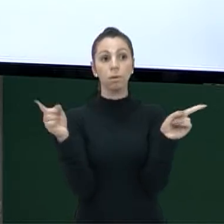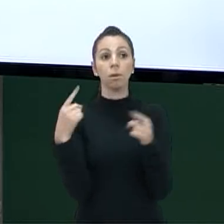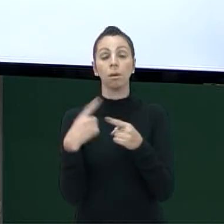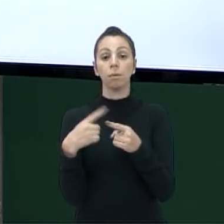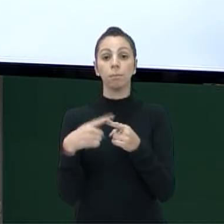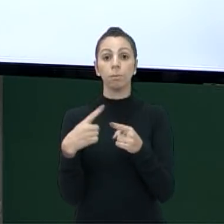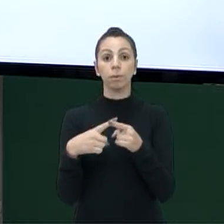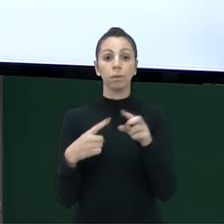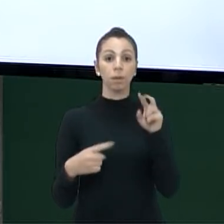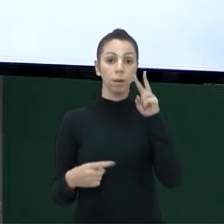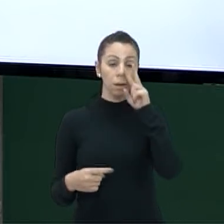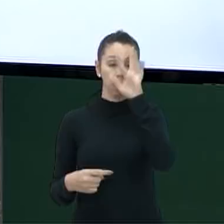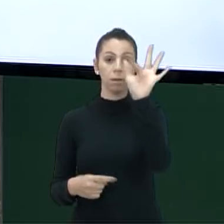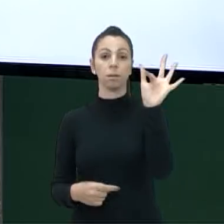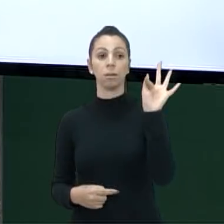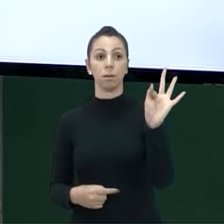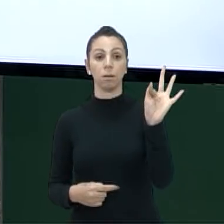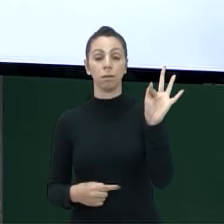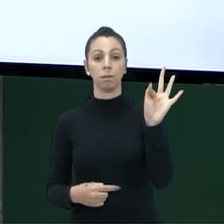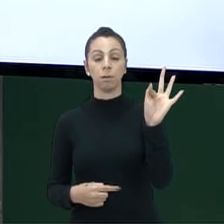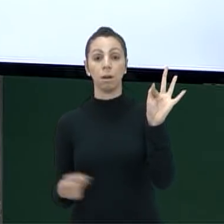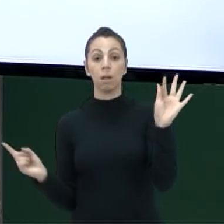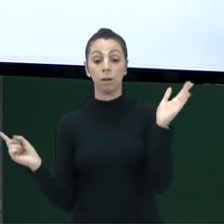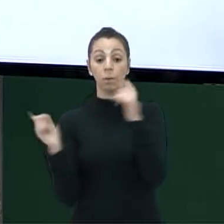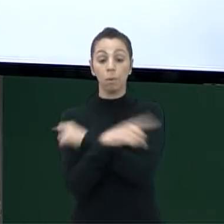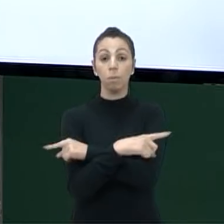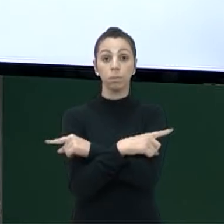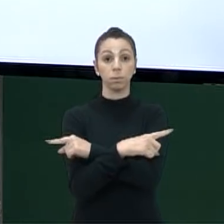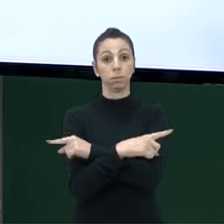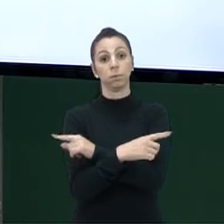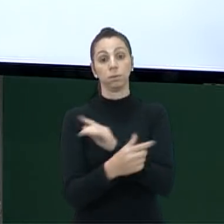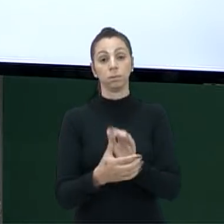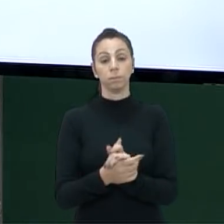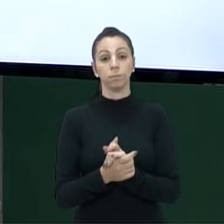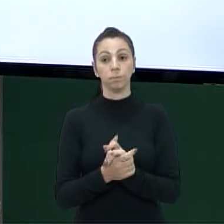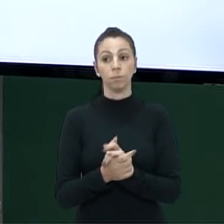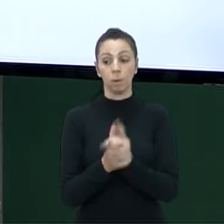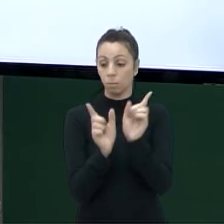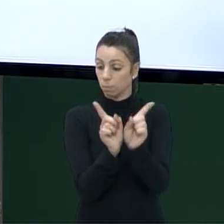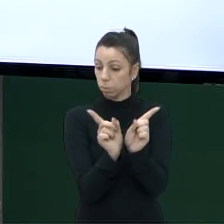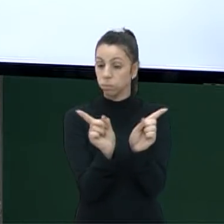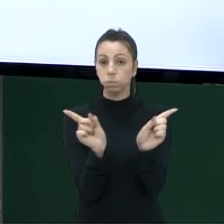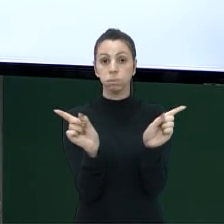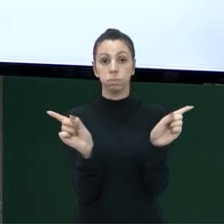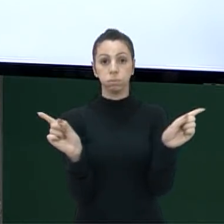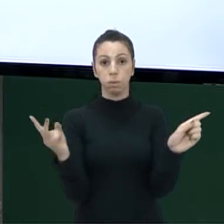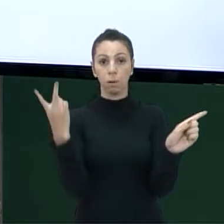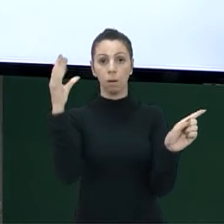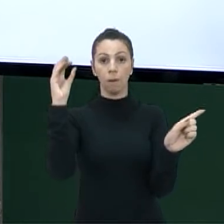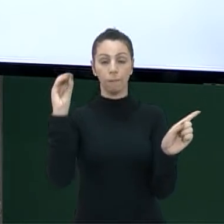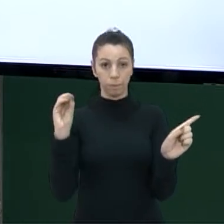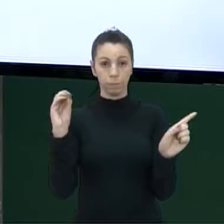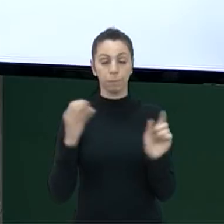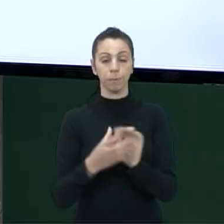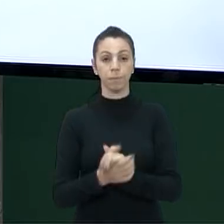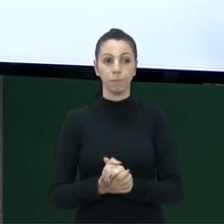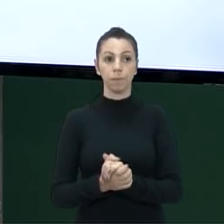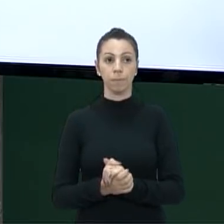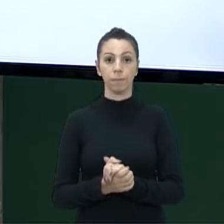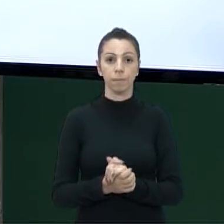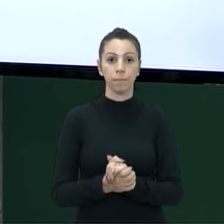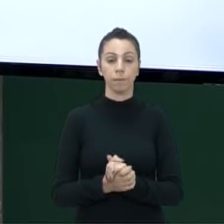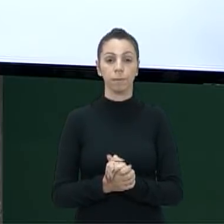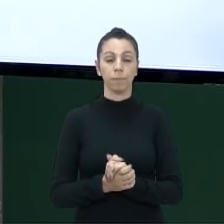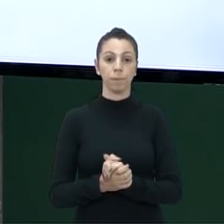que essa força é resistível e ela está contra a força que está promovendo este movimento, que no caso seria o 20. Ok?